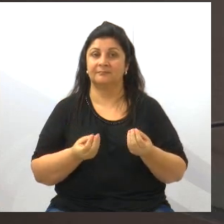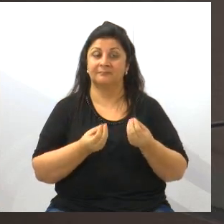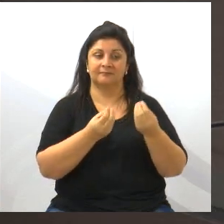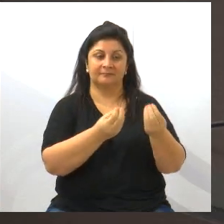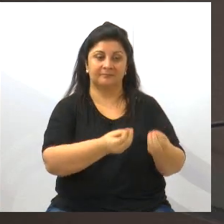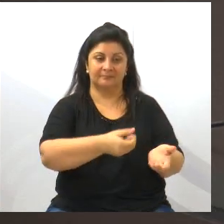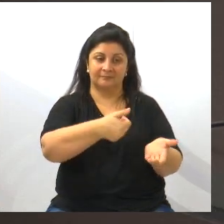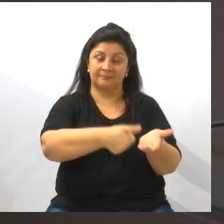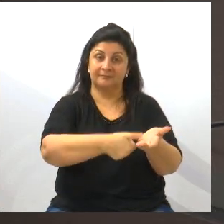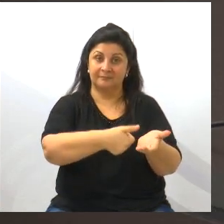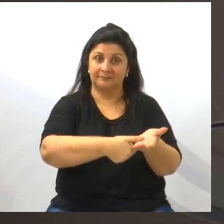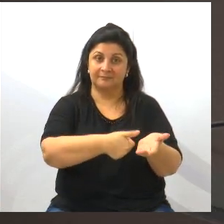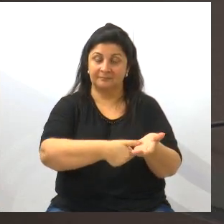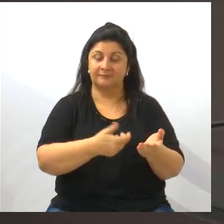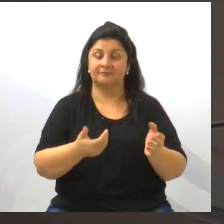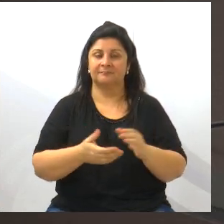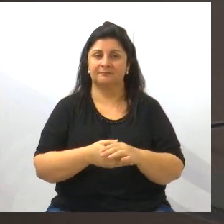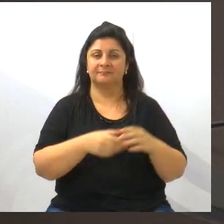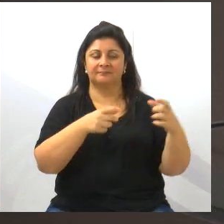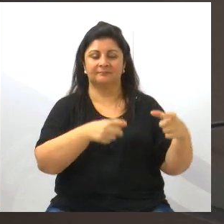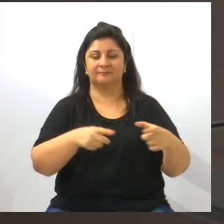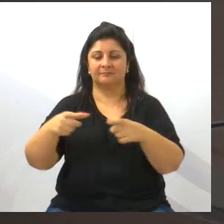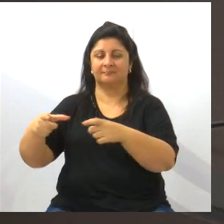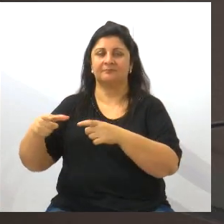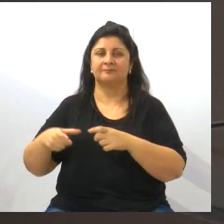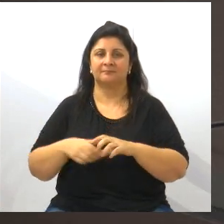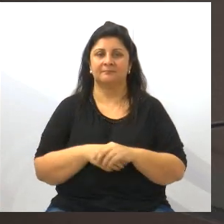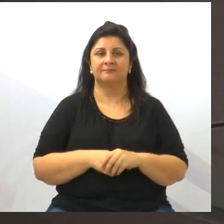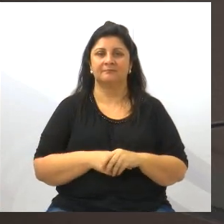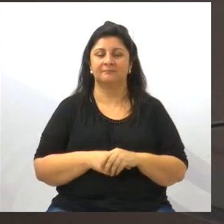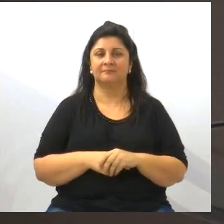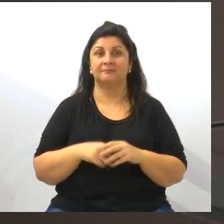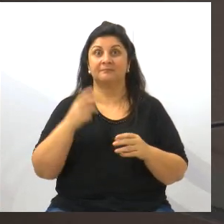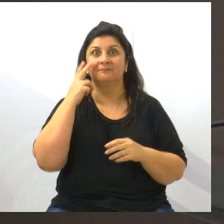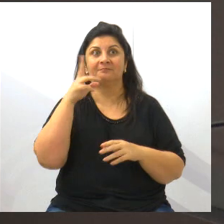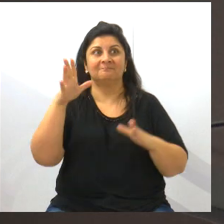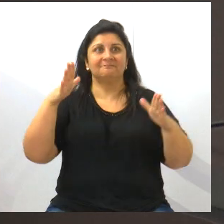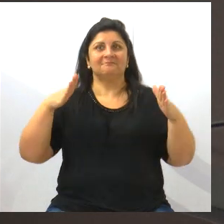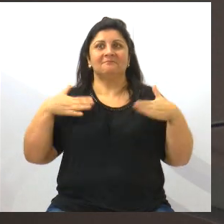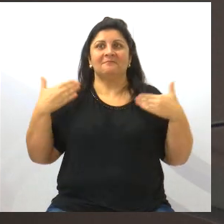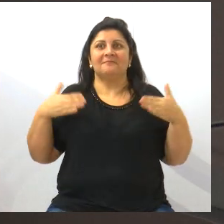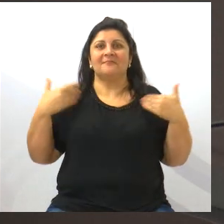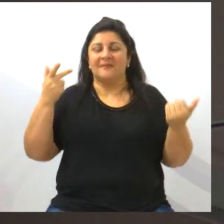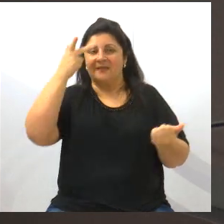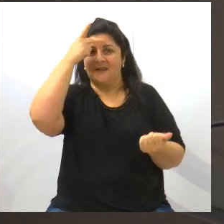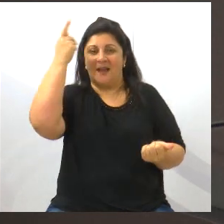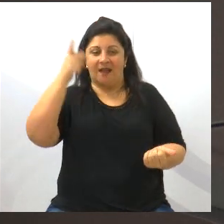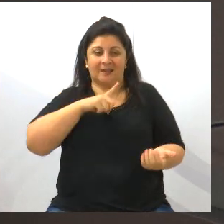regularização, como no Lago Azul, 1º de Maio, enfim, em alguns bairros. A gente vê a alegria das pessoas ao